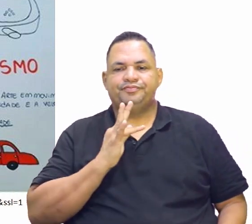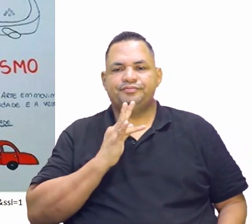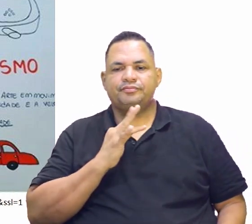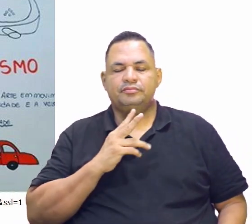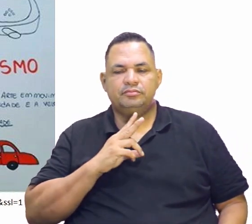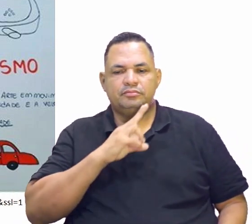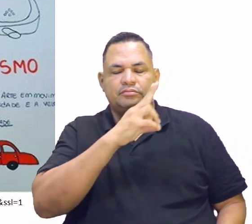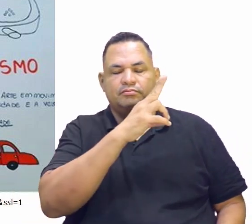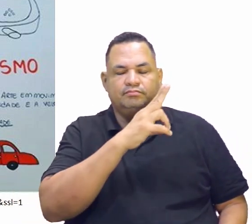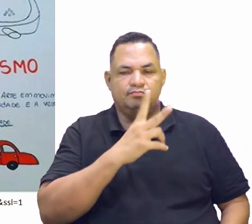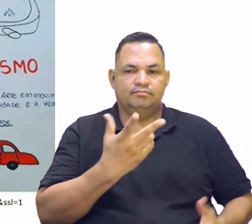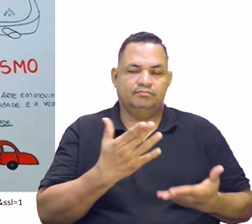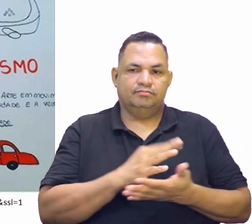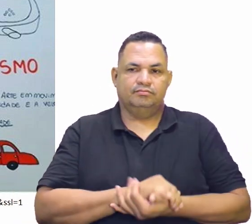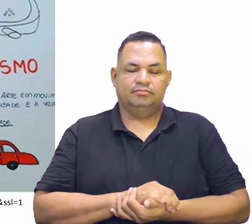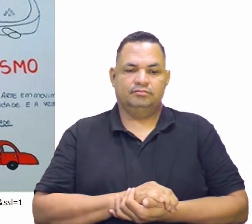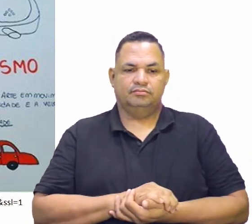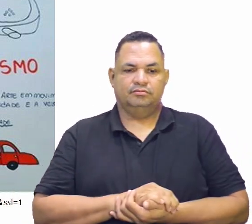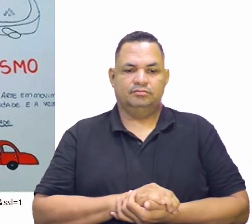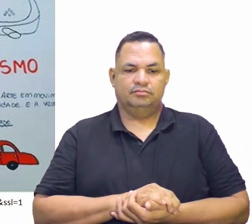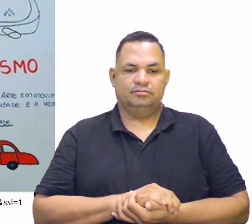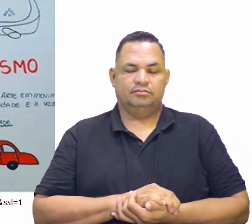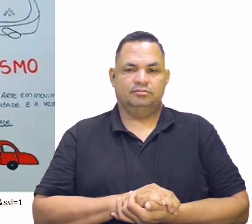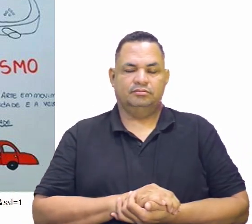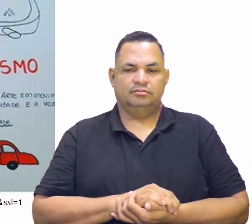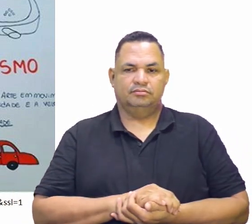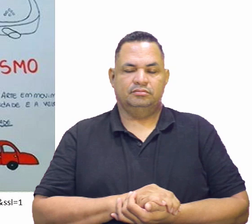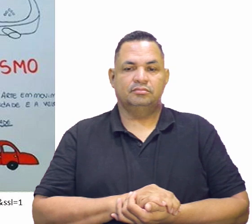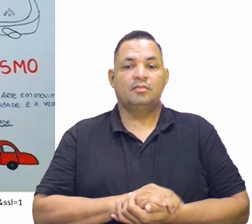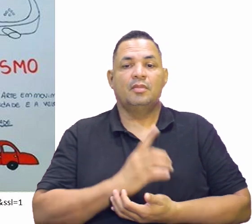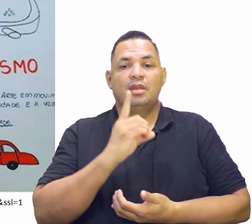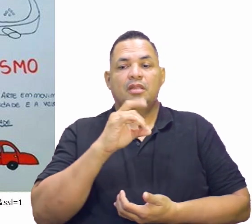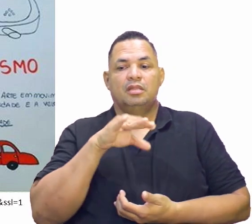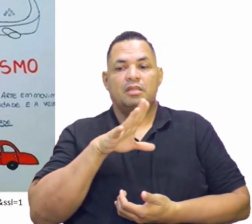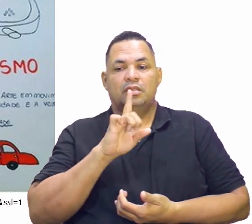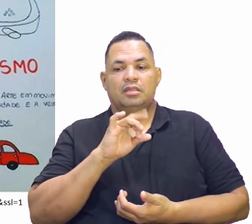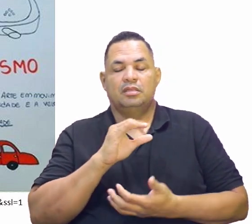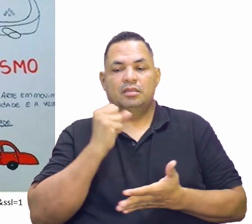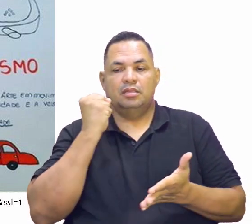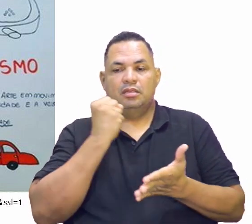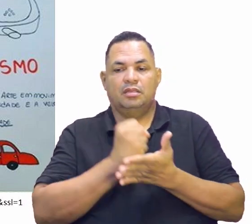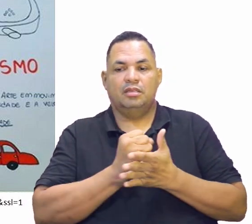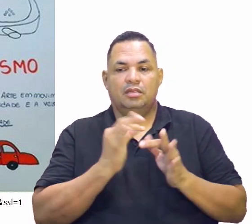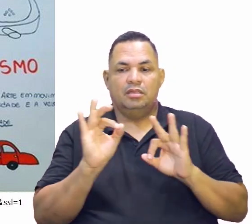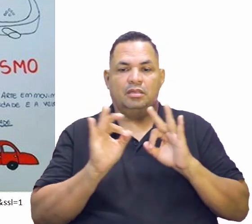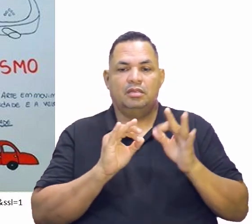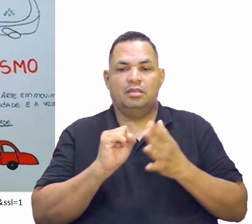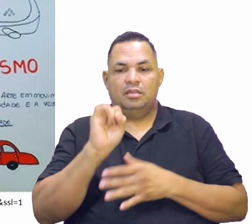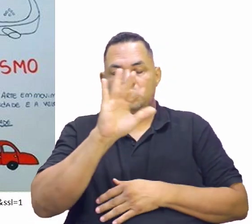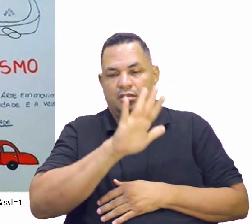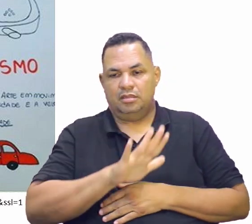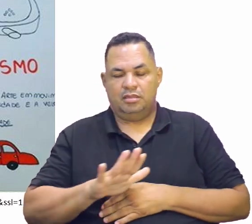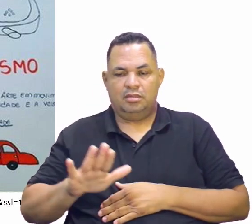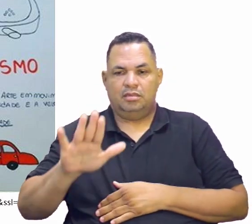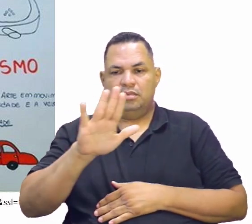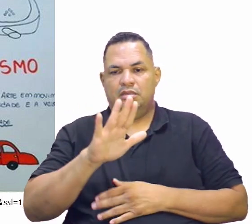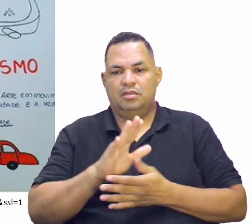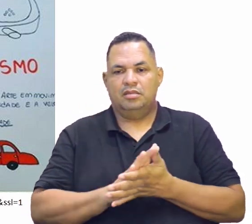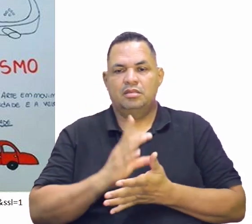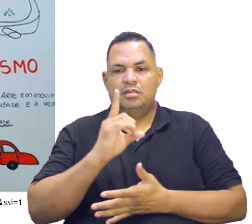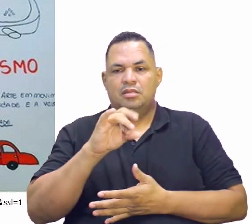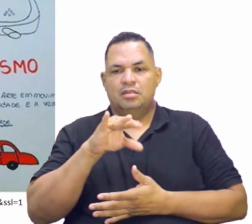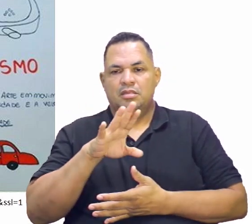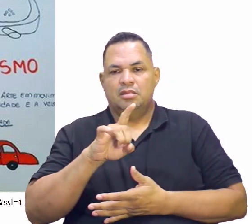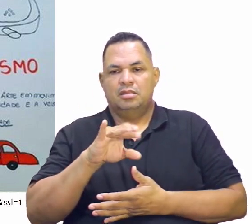mas bem vibrantes, né? As cores alegres. O dadaísmo marcado aqui, olha pessoal, a imagem, né?